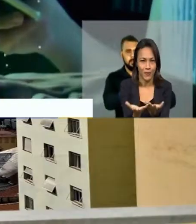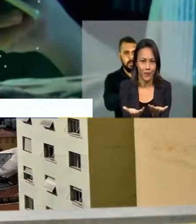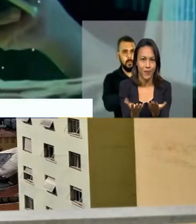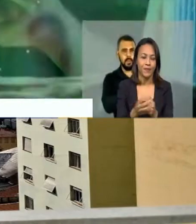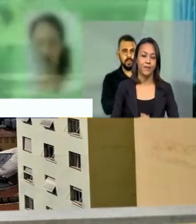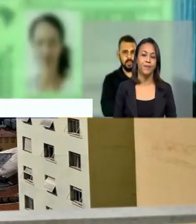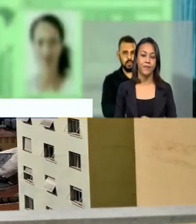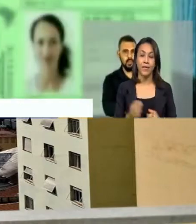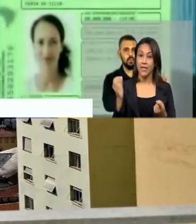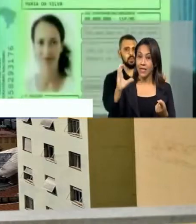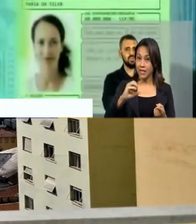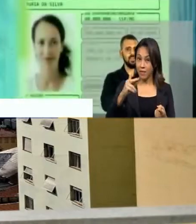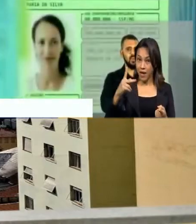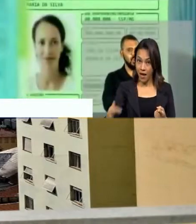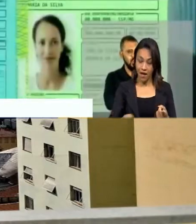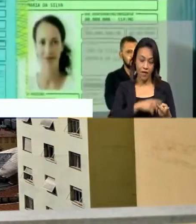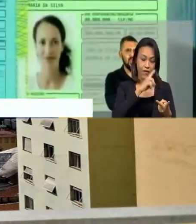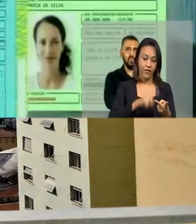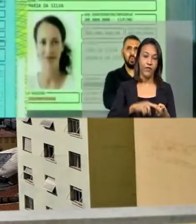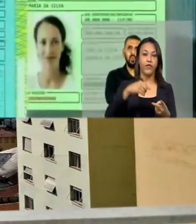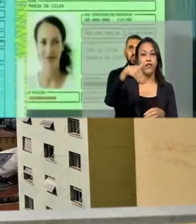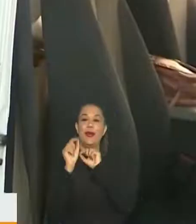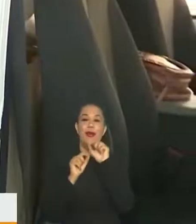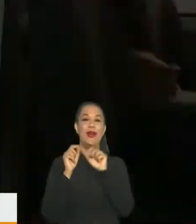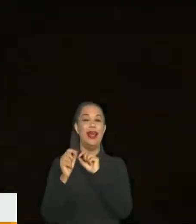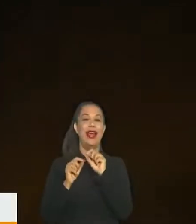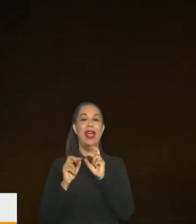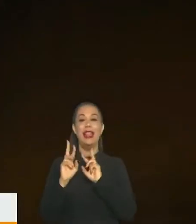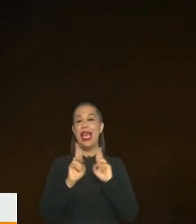Tudo isso e muito mais já para você.